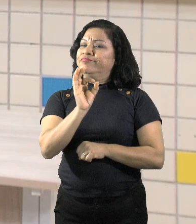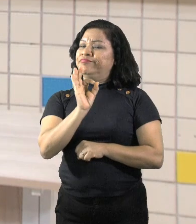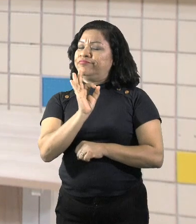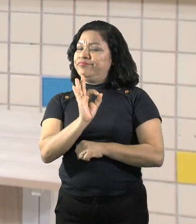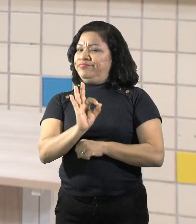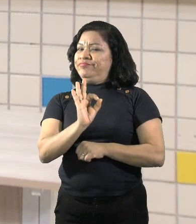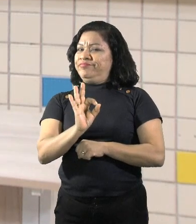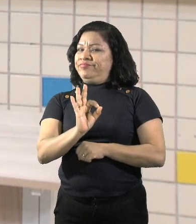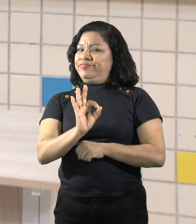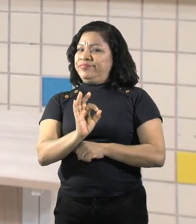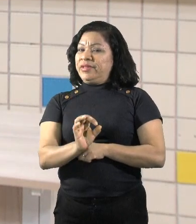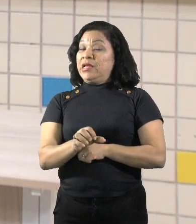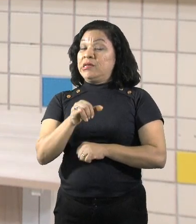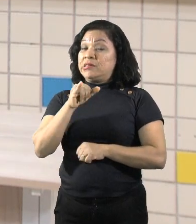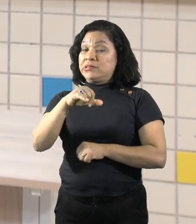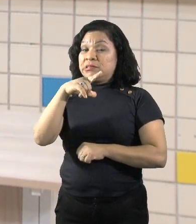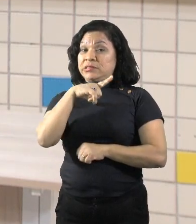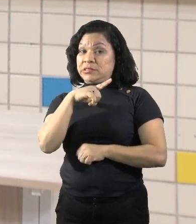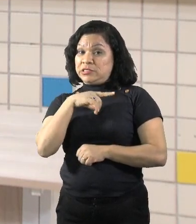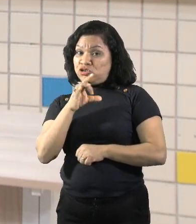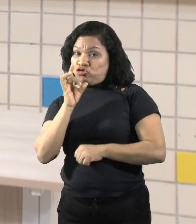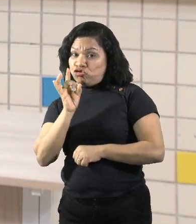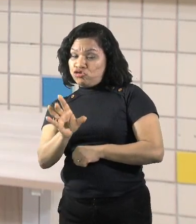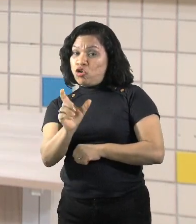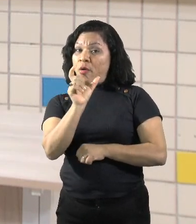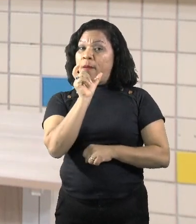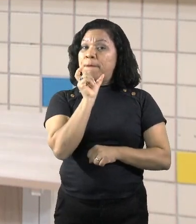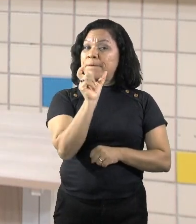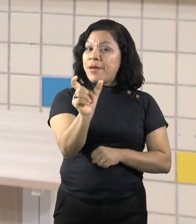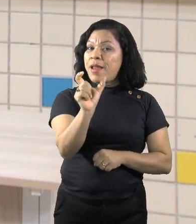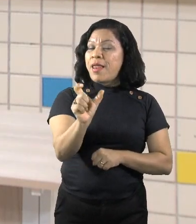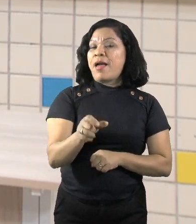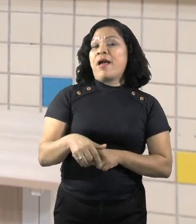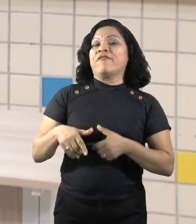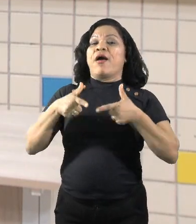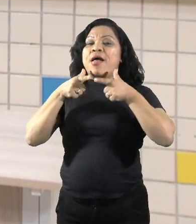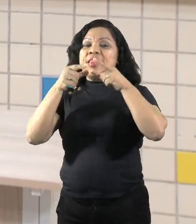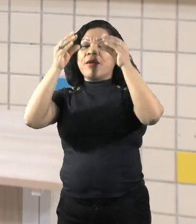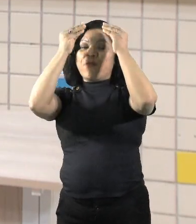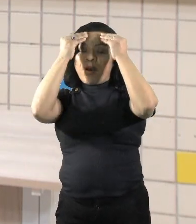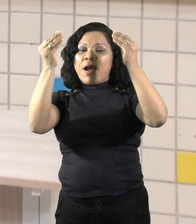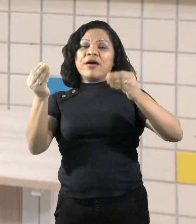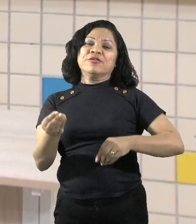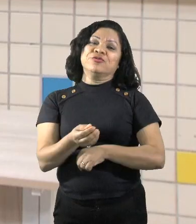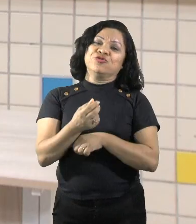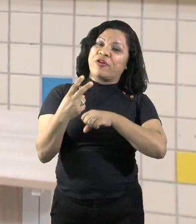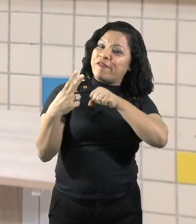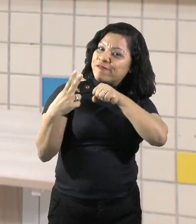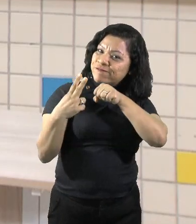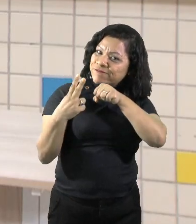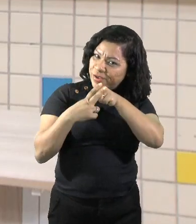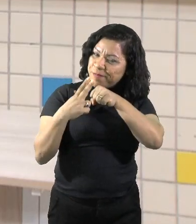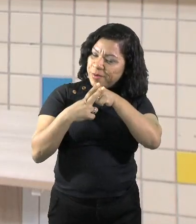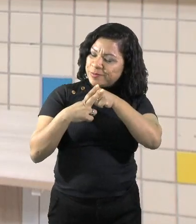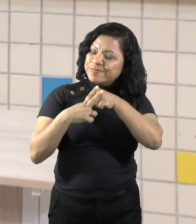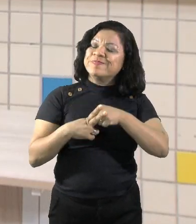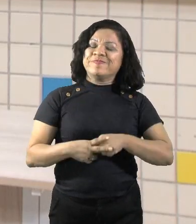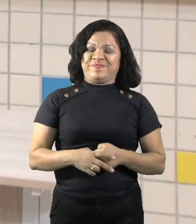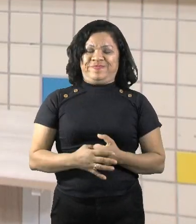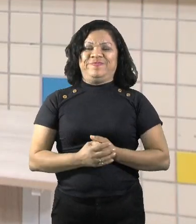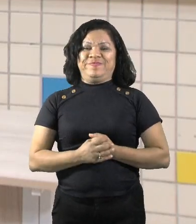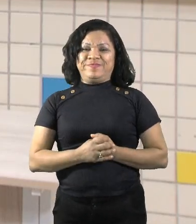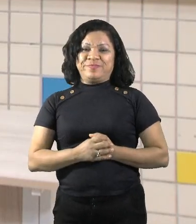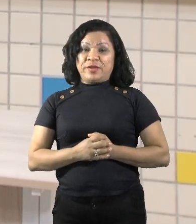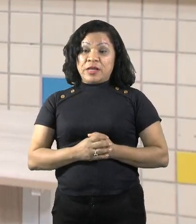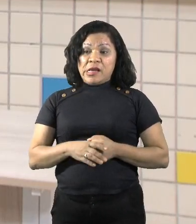só conter palavras, linguagem verbal. E quando eu tiver imagens e palavras